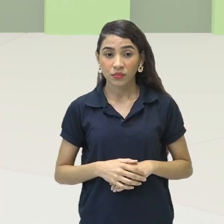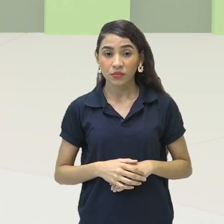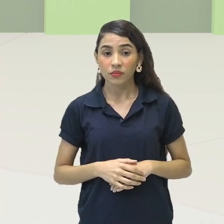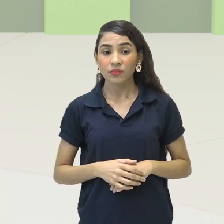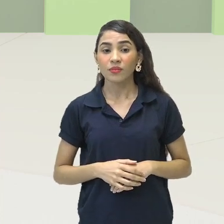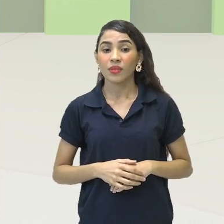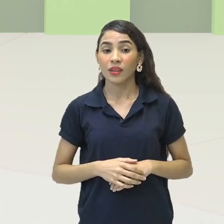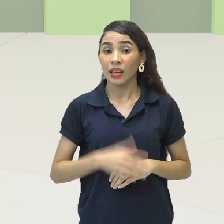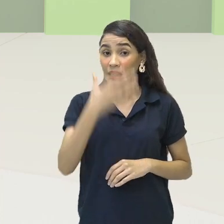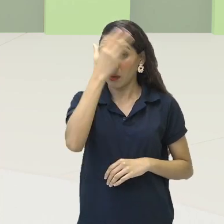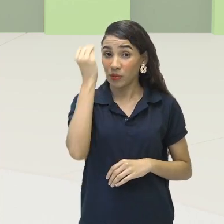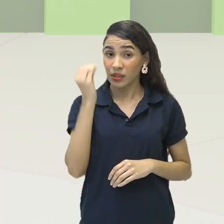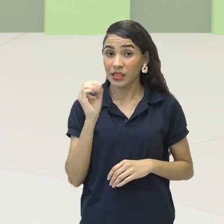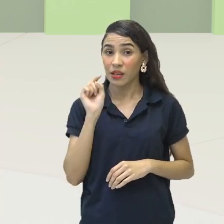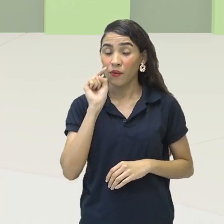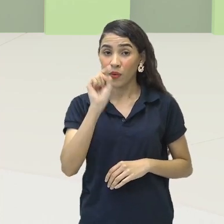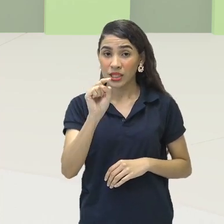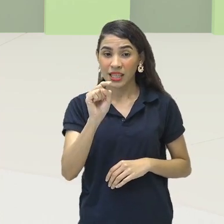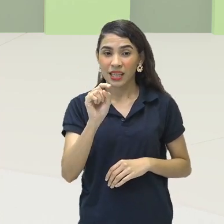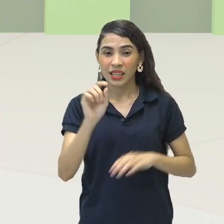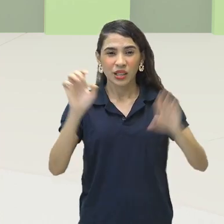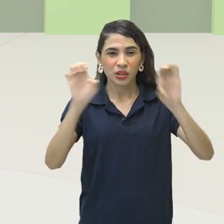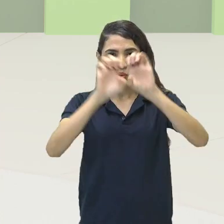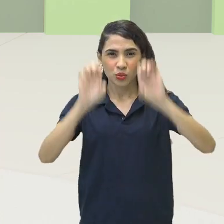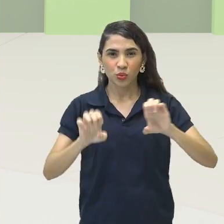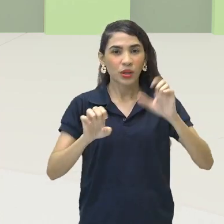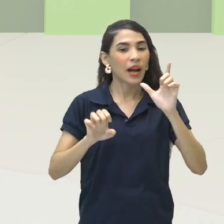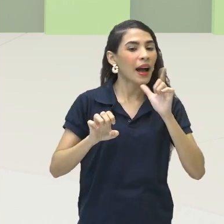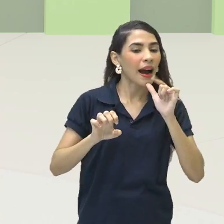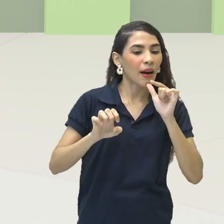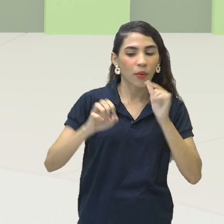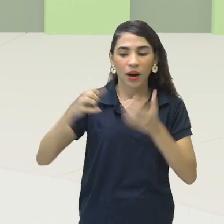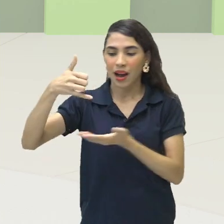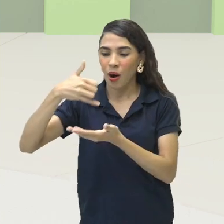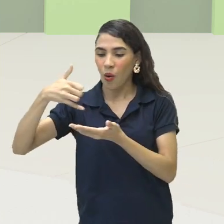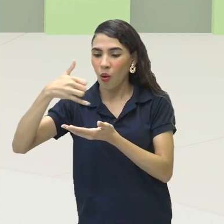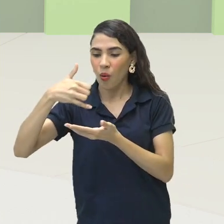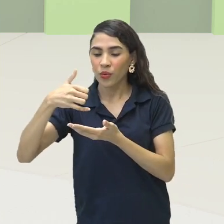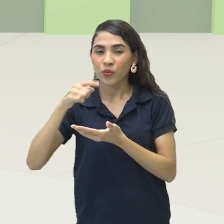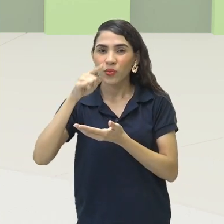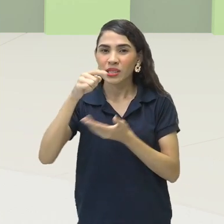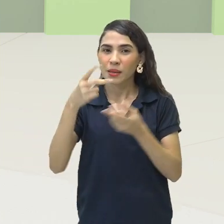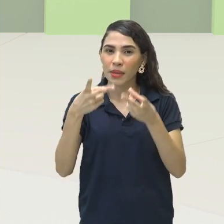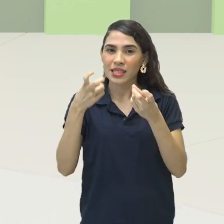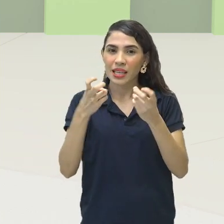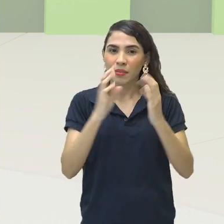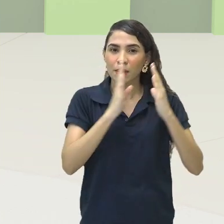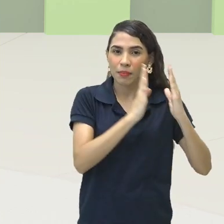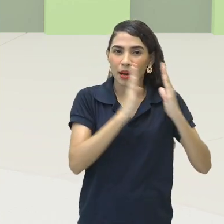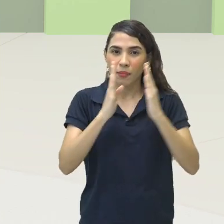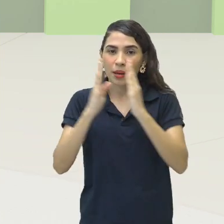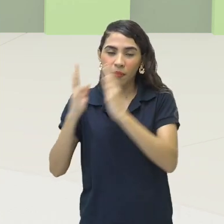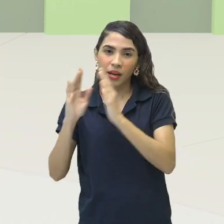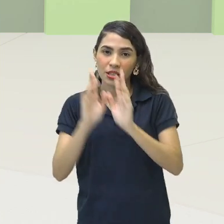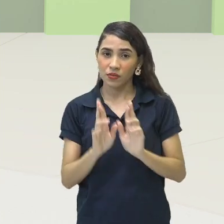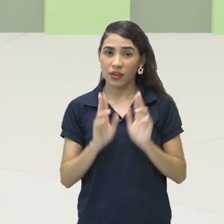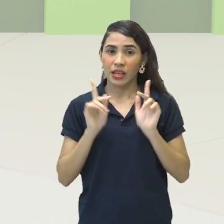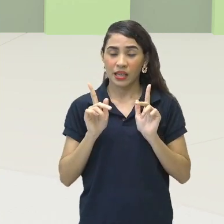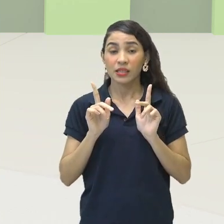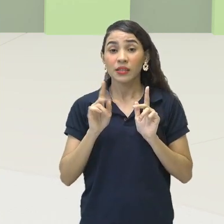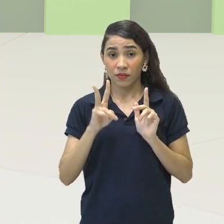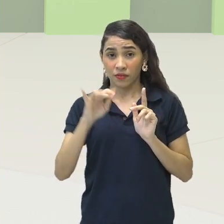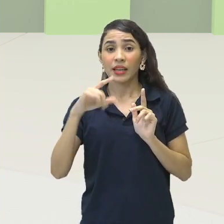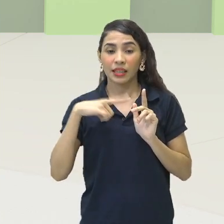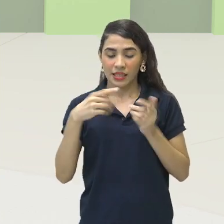Não esqueça que quando você olha essa estrutura de água e óleo, você vê ali fases diferentes, tá? Então você vai ter